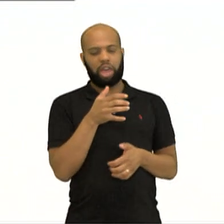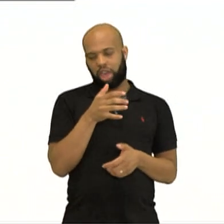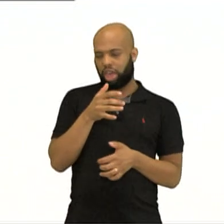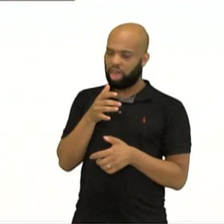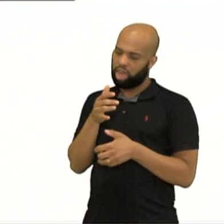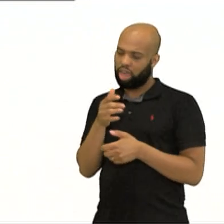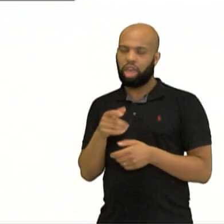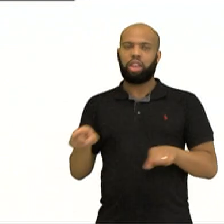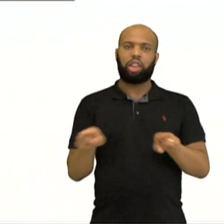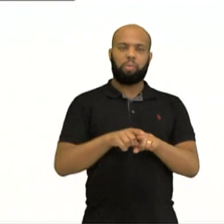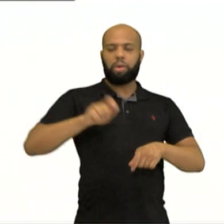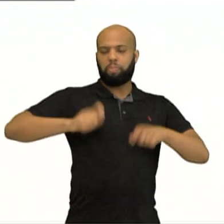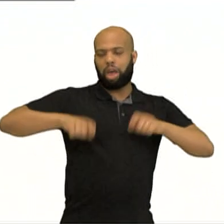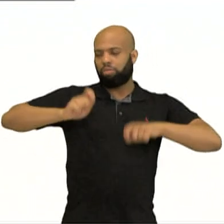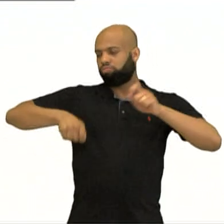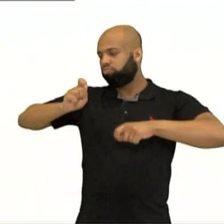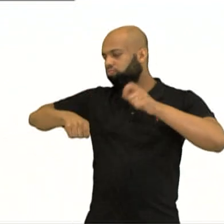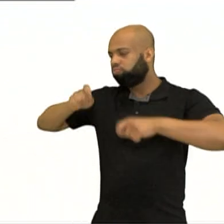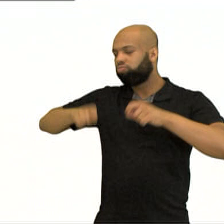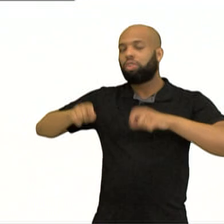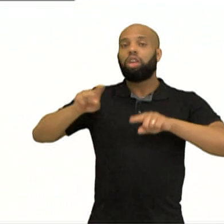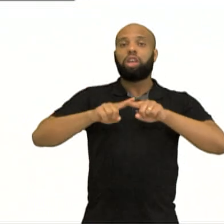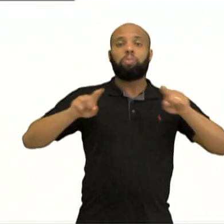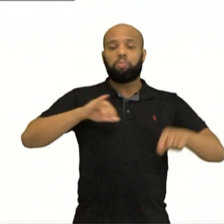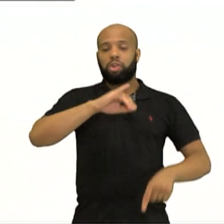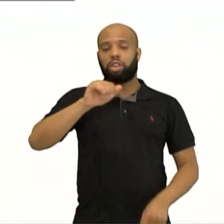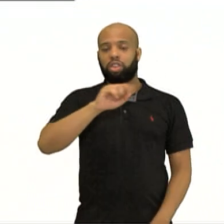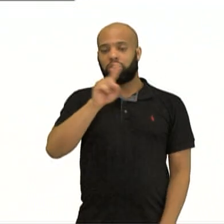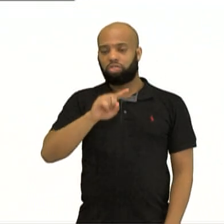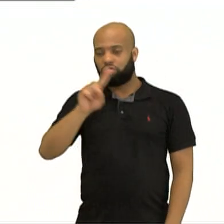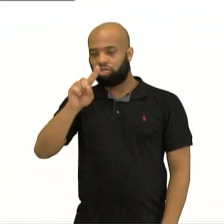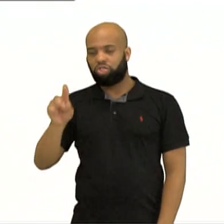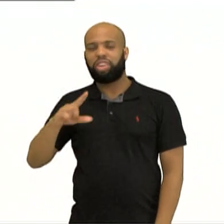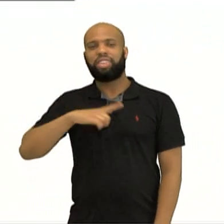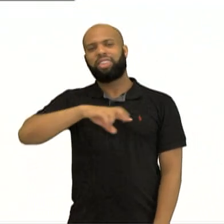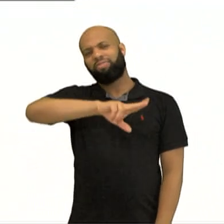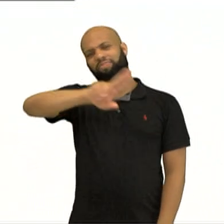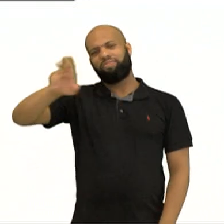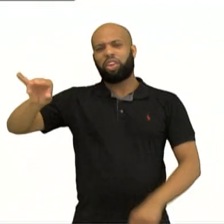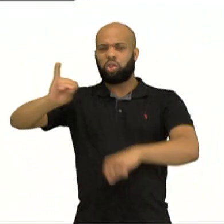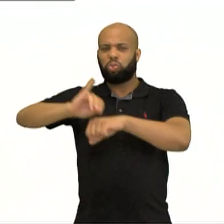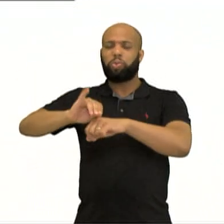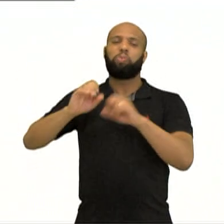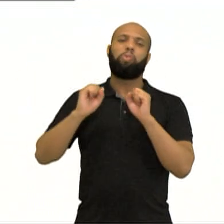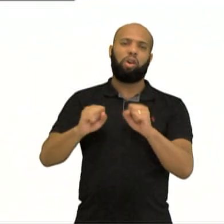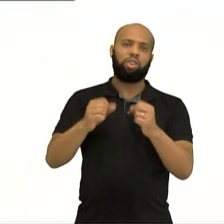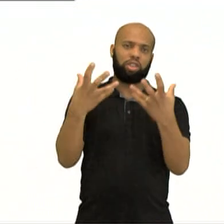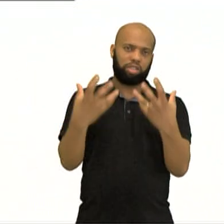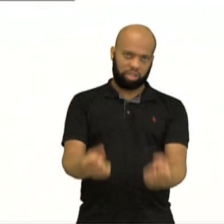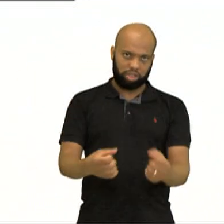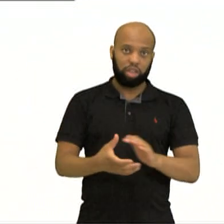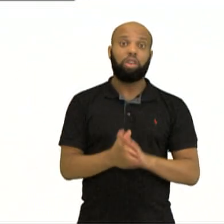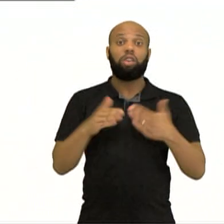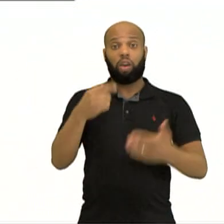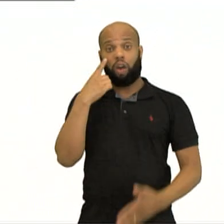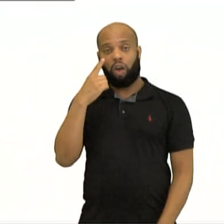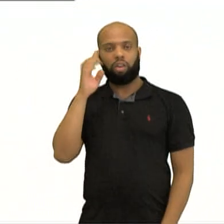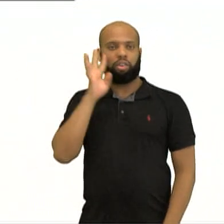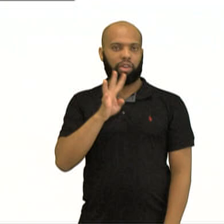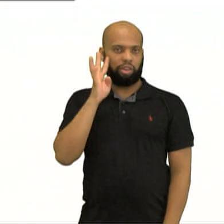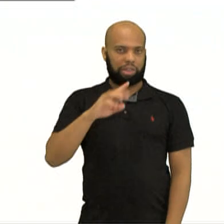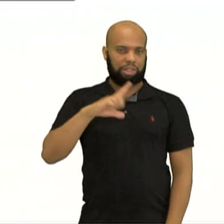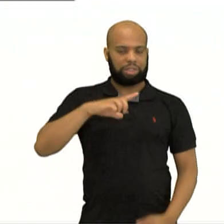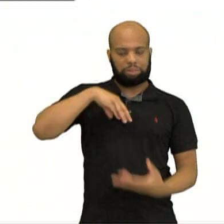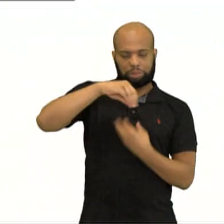baterias. No entanto, o jazz, em suas várias formas, aceita praticamente todo tipo de instrumento. Então, olhem que legal,